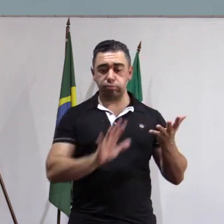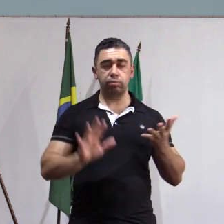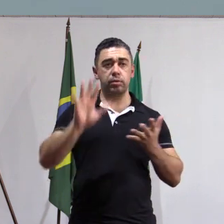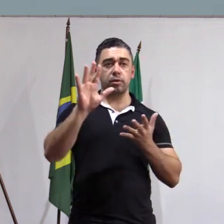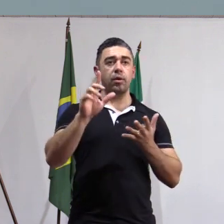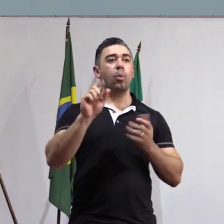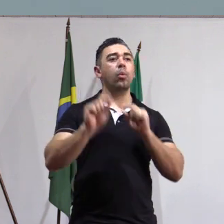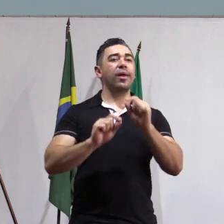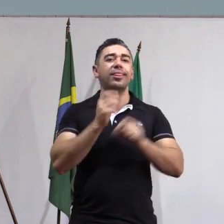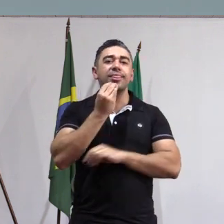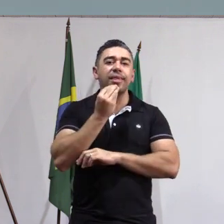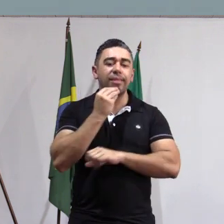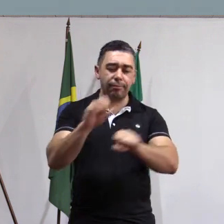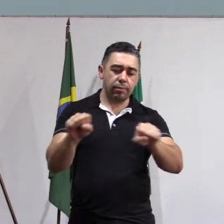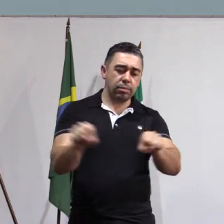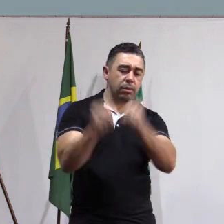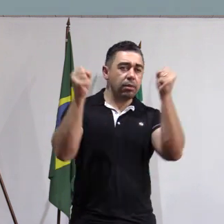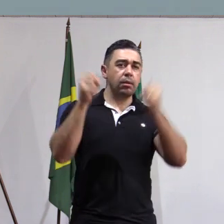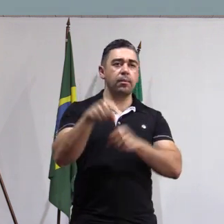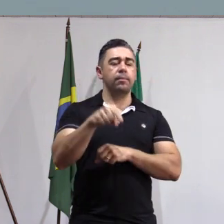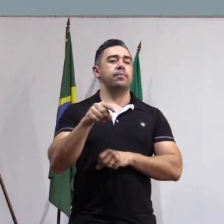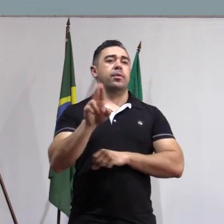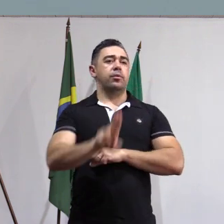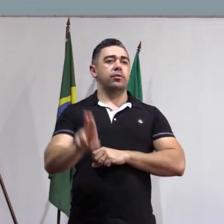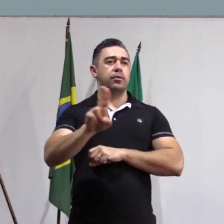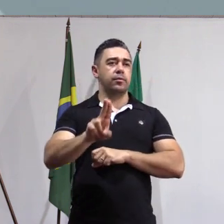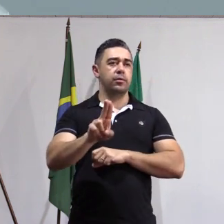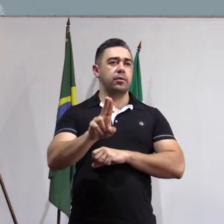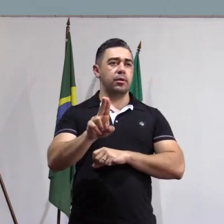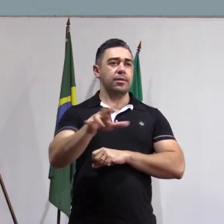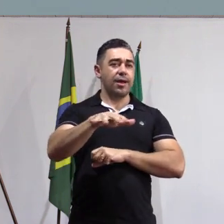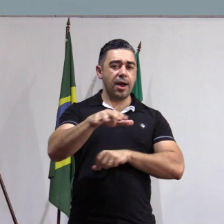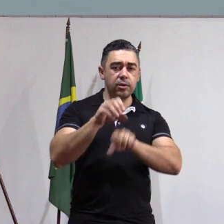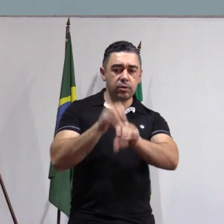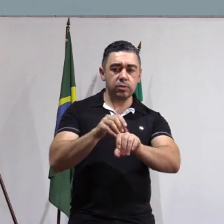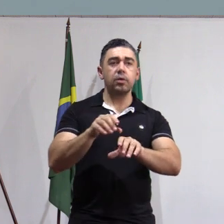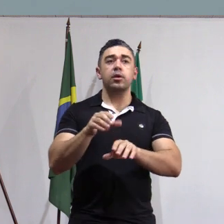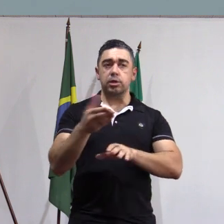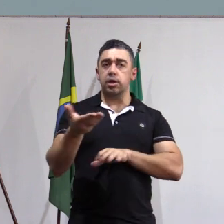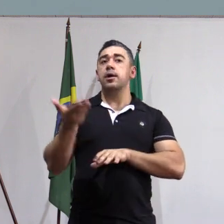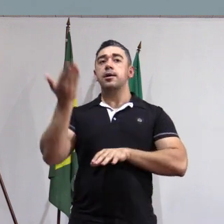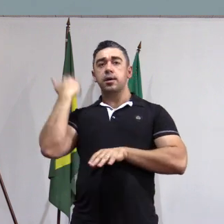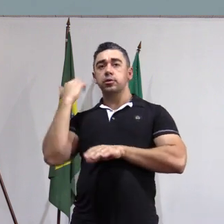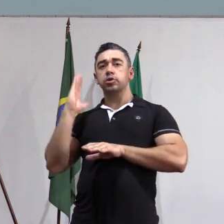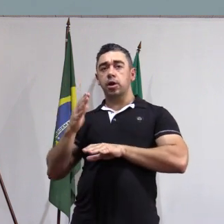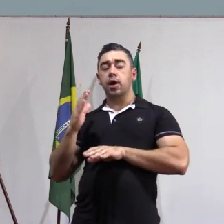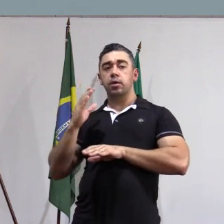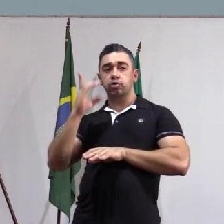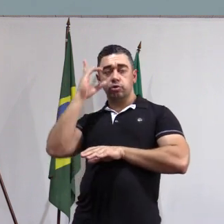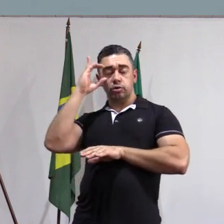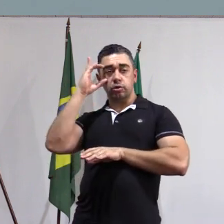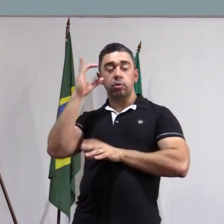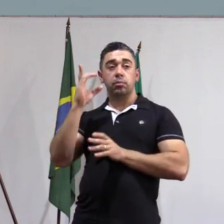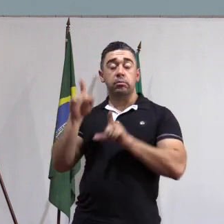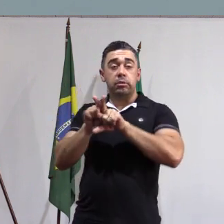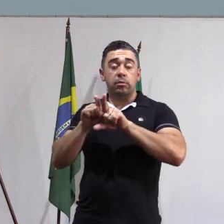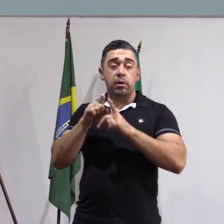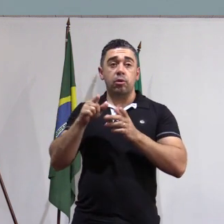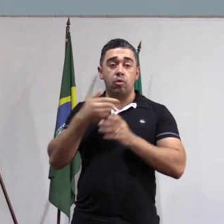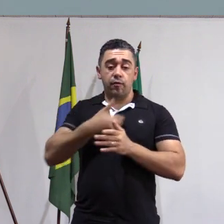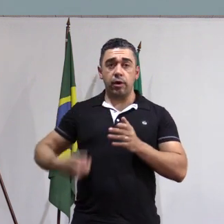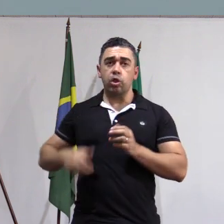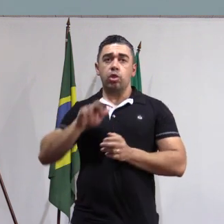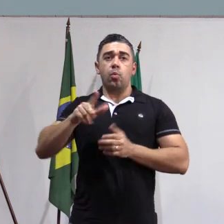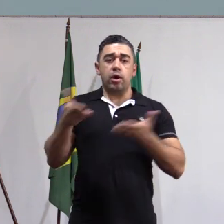de sucateamento constante que veio se aplicando, inclusive desde o governo Dilma. É importante levar isso em consideração, que não foram